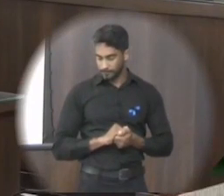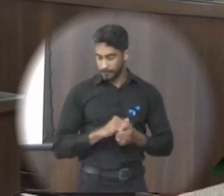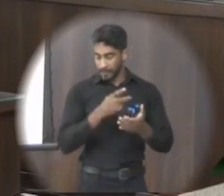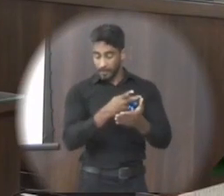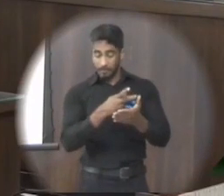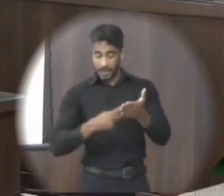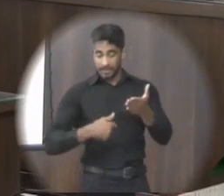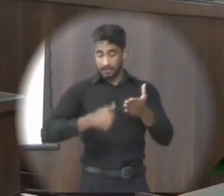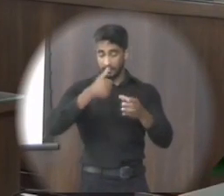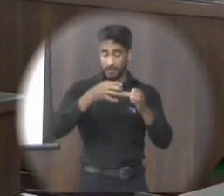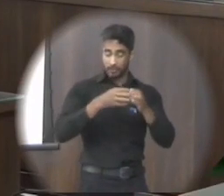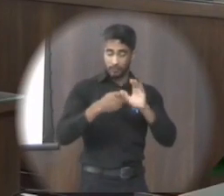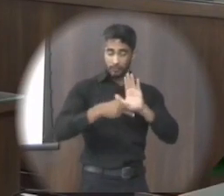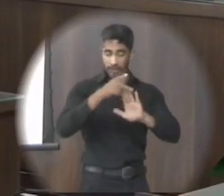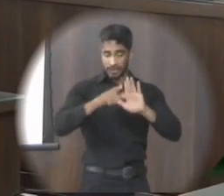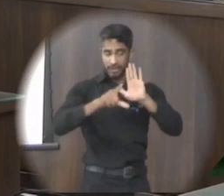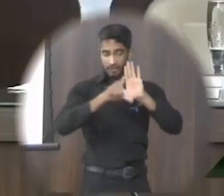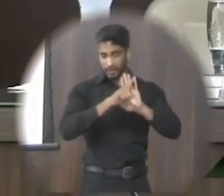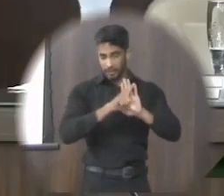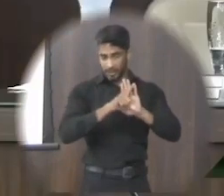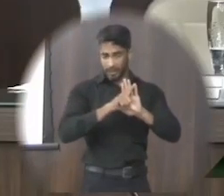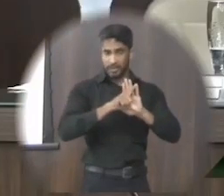Parecer para o primeiro turno do projeto de lei